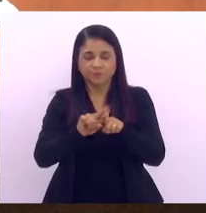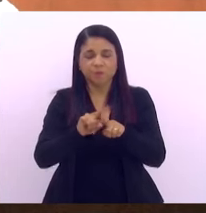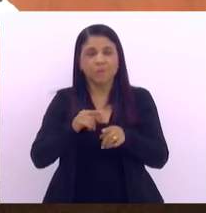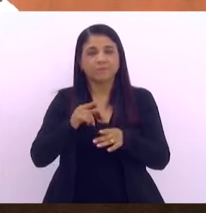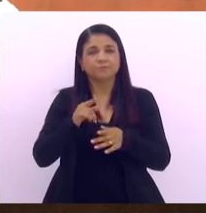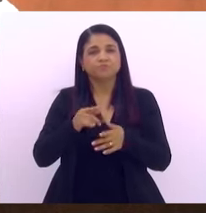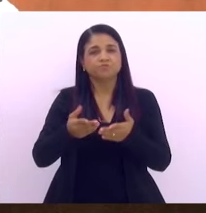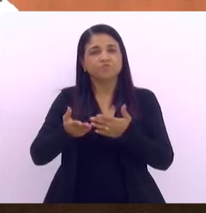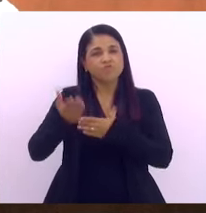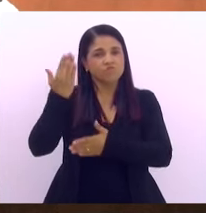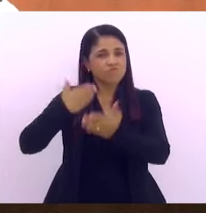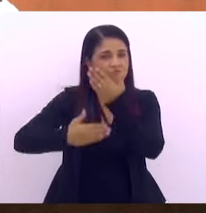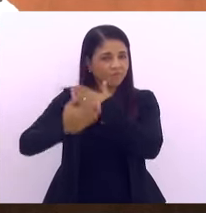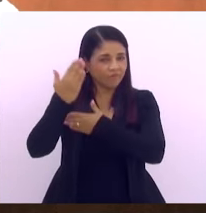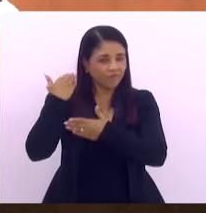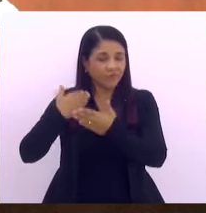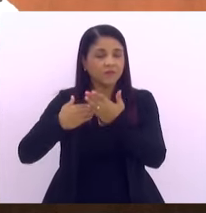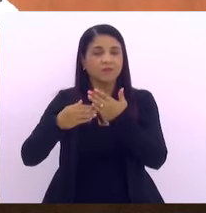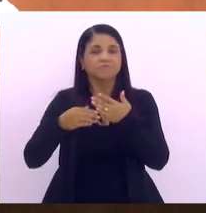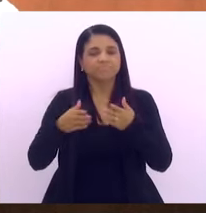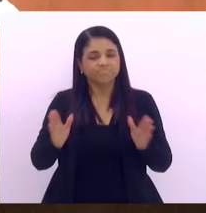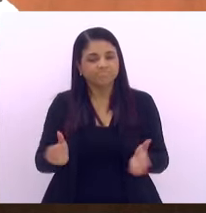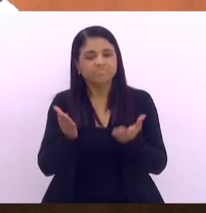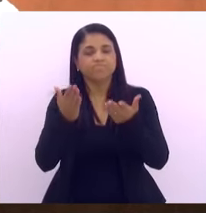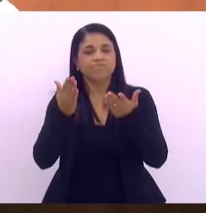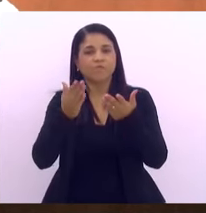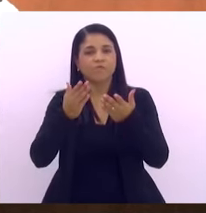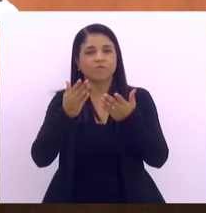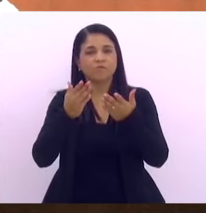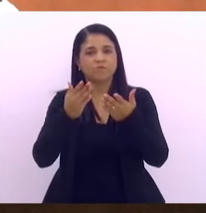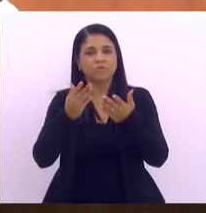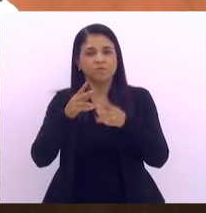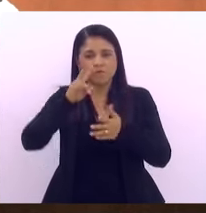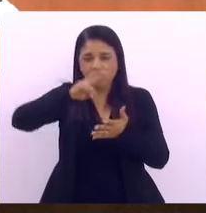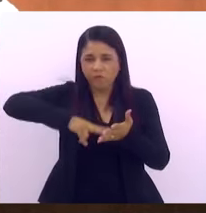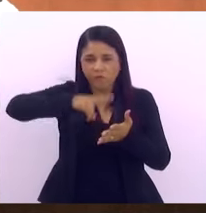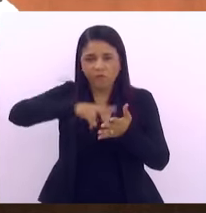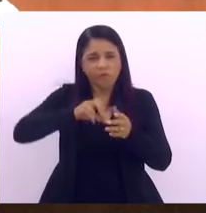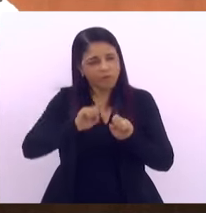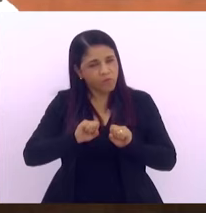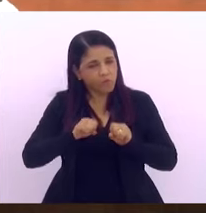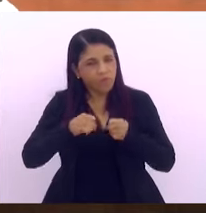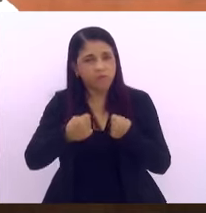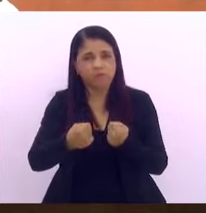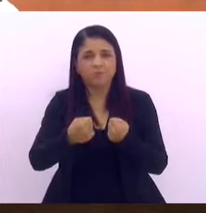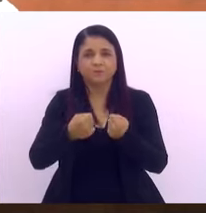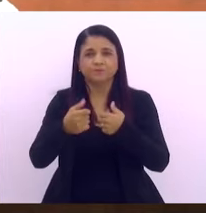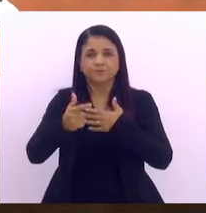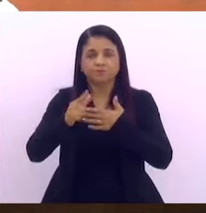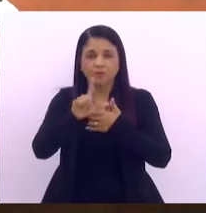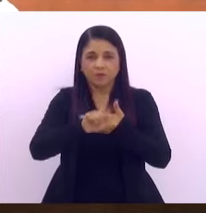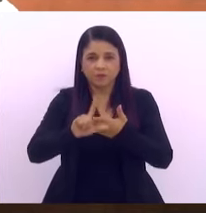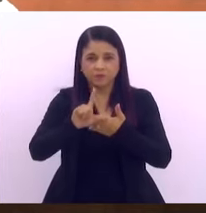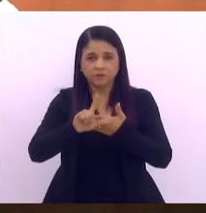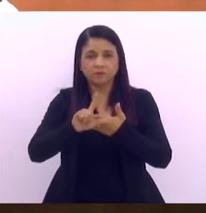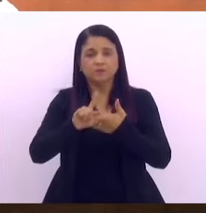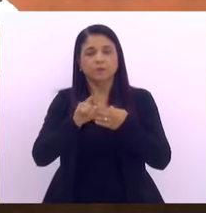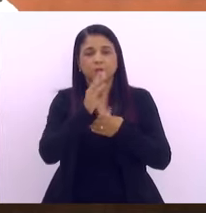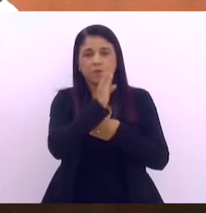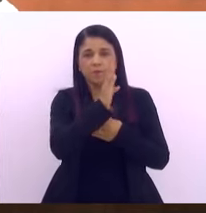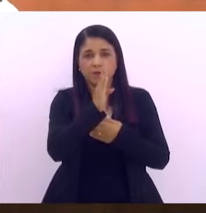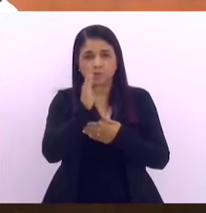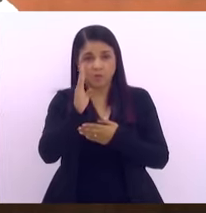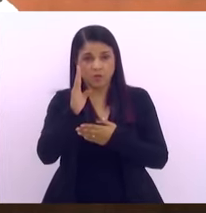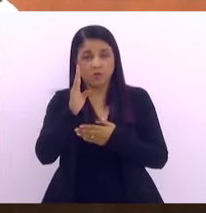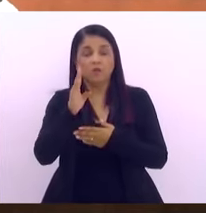passada, compunha a Frente Parlamentar em Defesa, né, da Leitura, da Literatura e da Biblioteconomia,